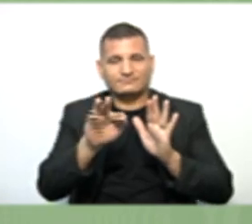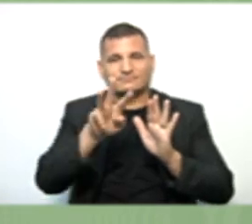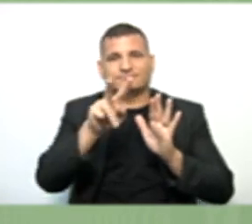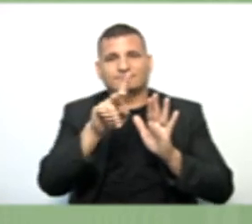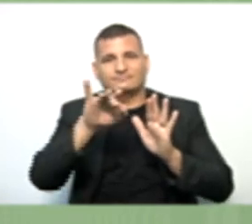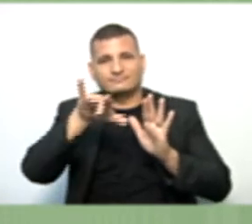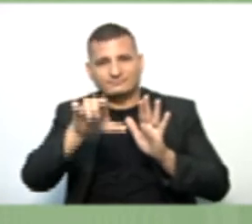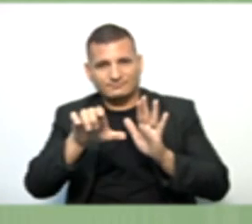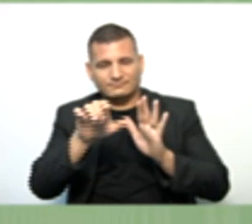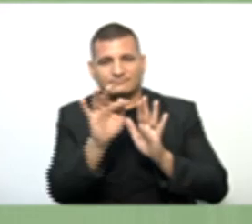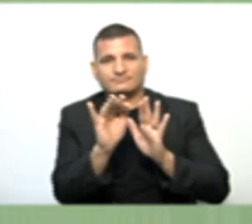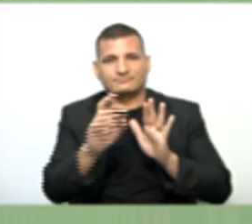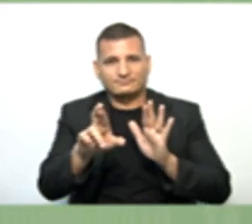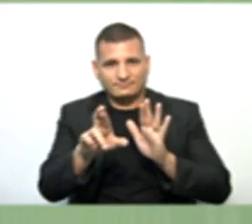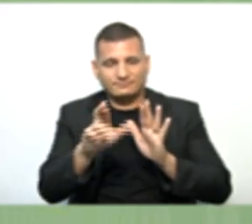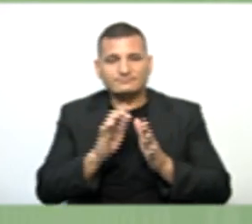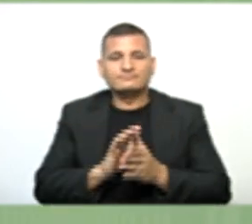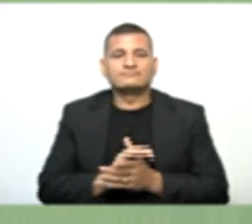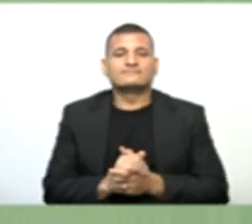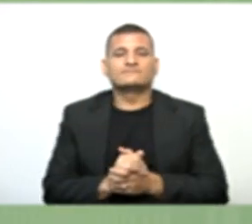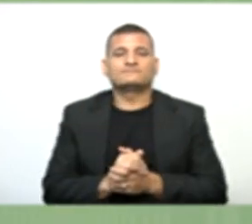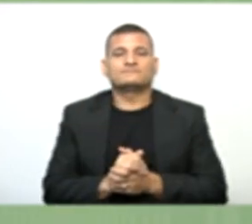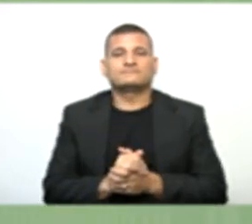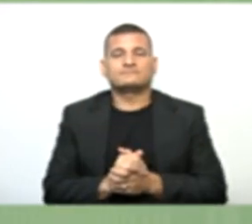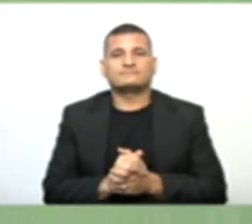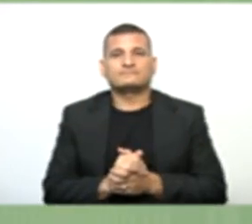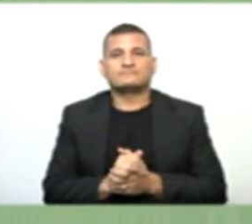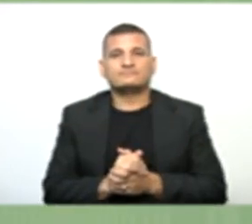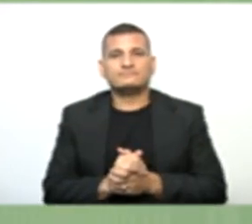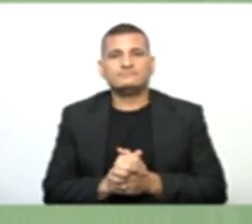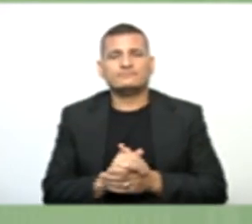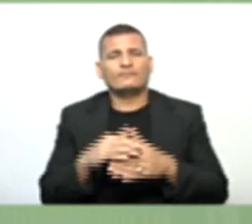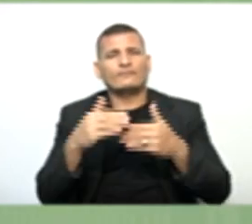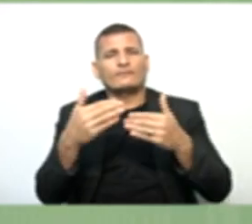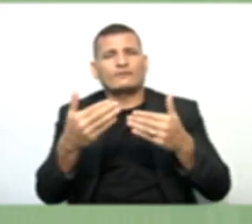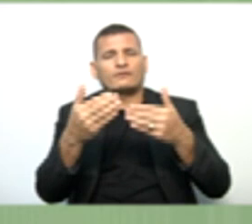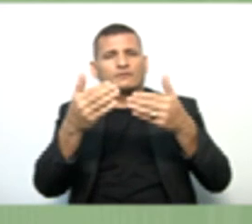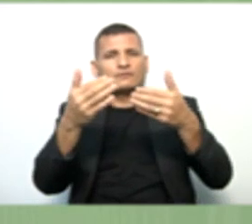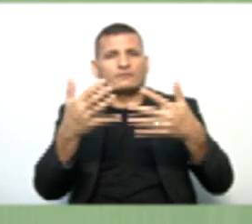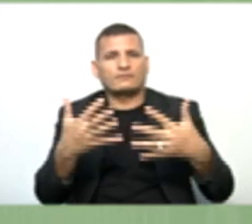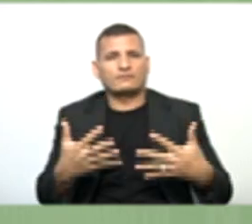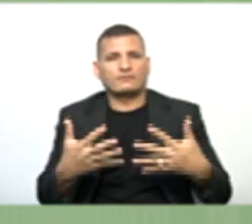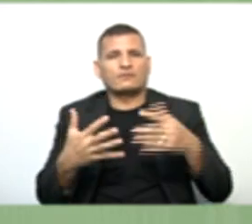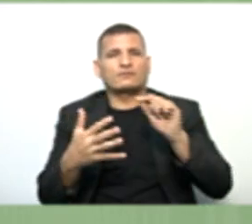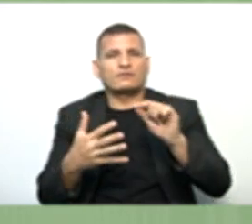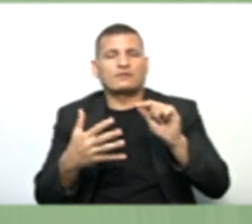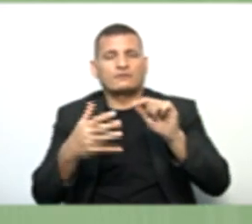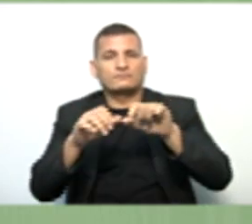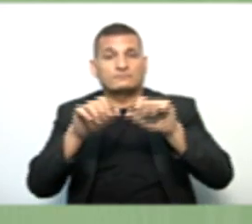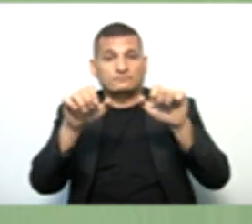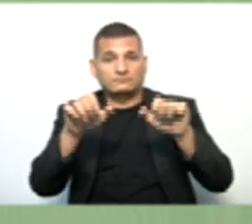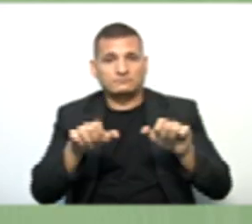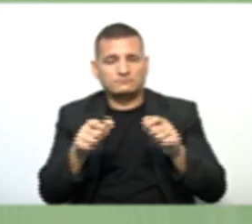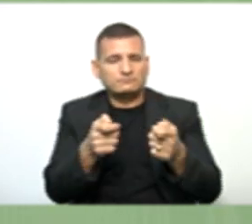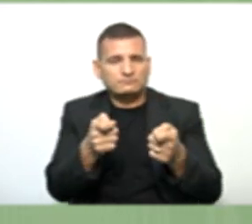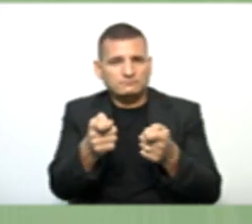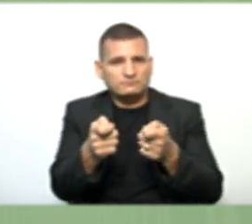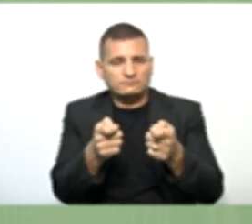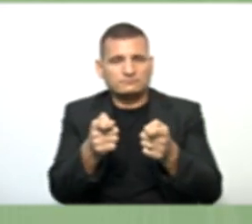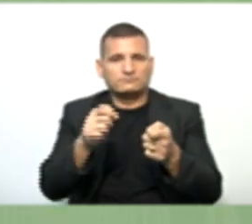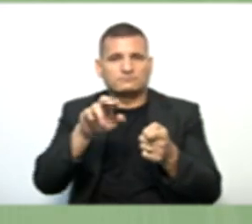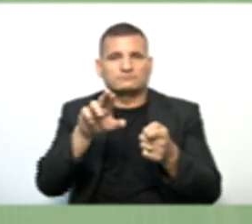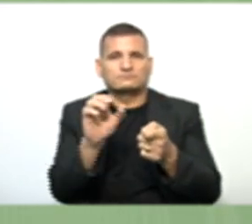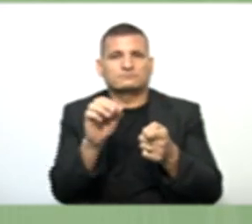while e for. Bom, o que são as estruturas de controle? Um programa